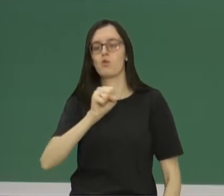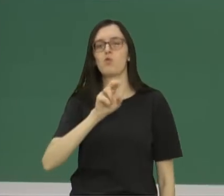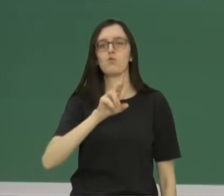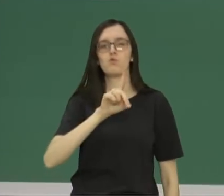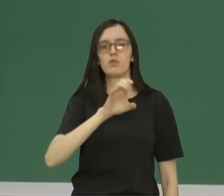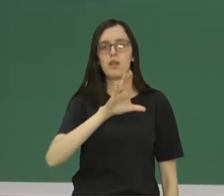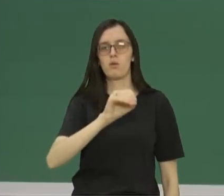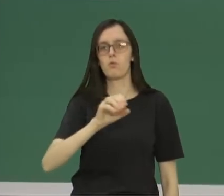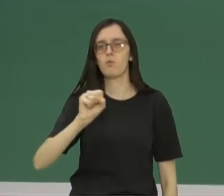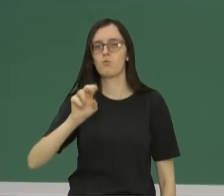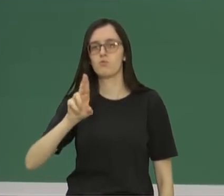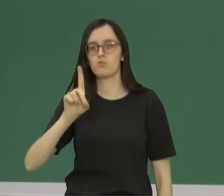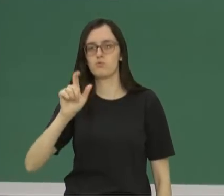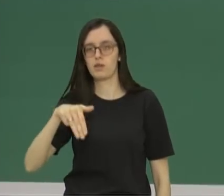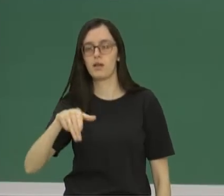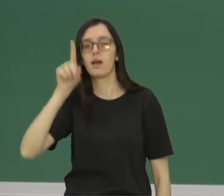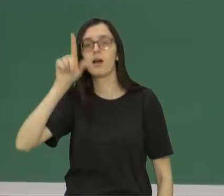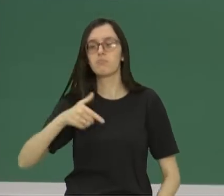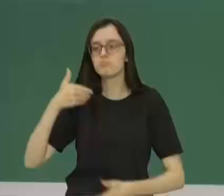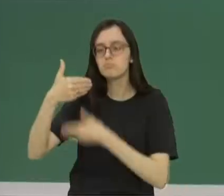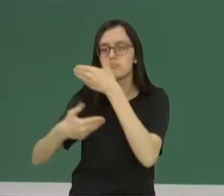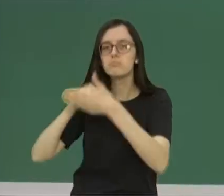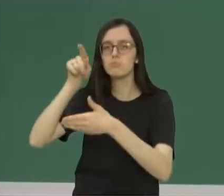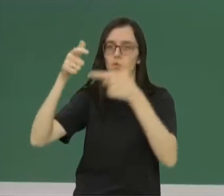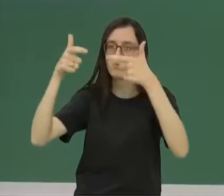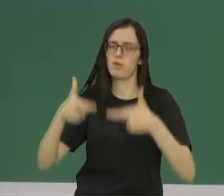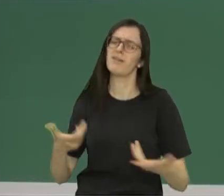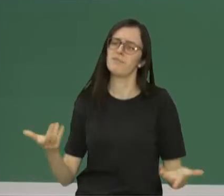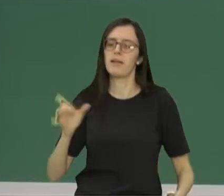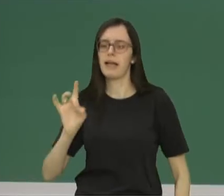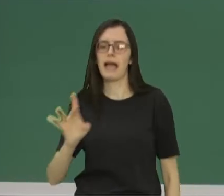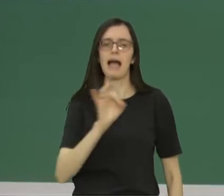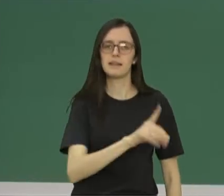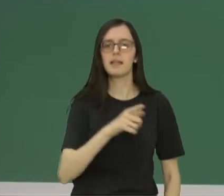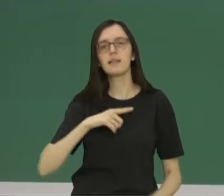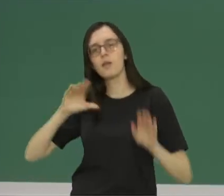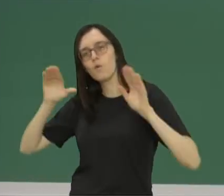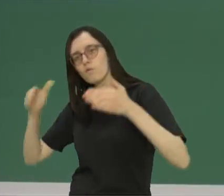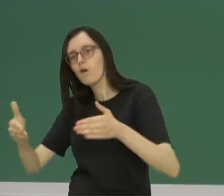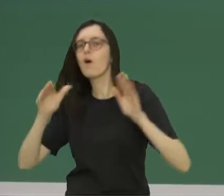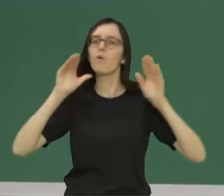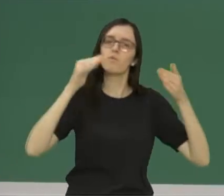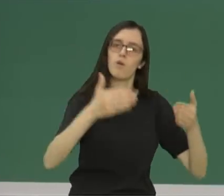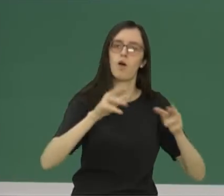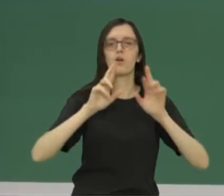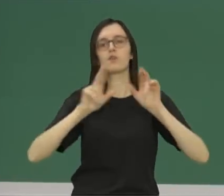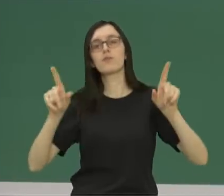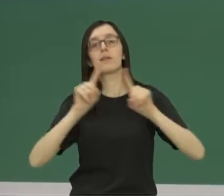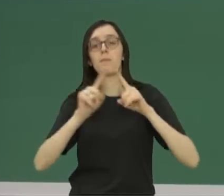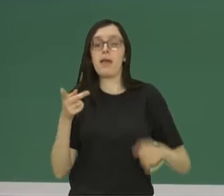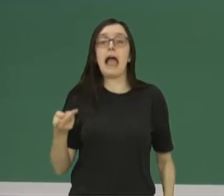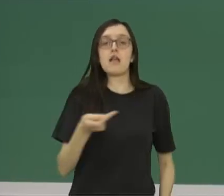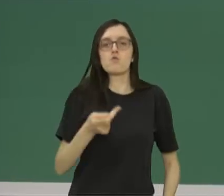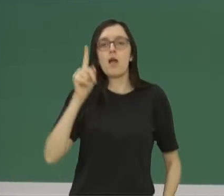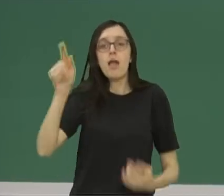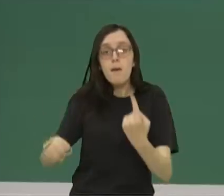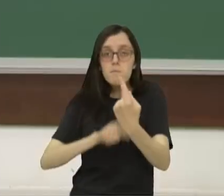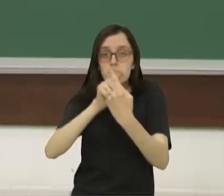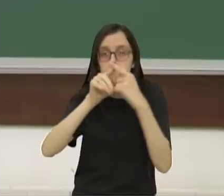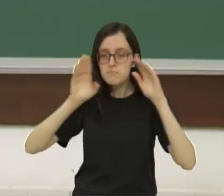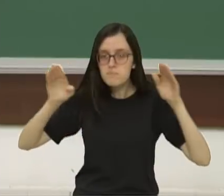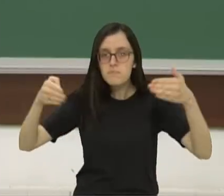para o desenvolvimento daquela região. Claro que cada uma delas com foco diferenciado, mas todas as duas com o